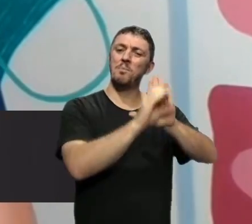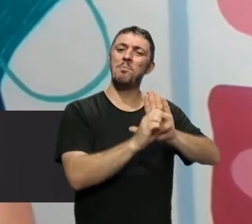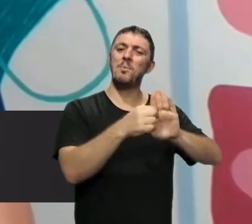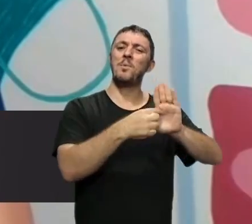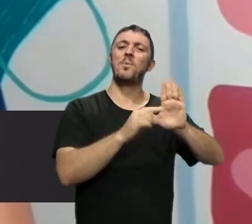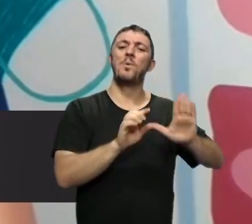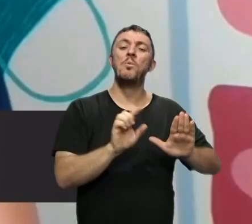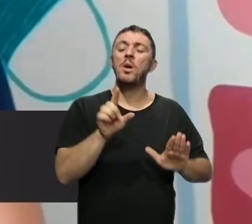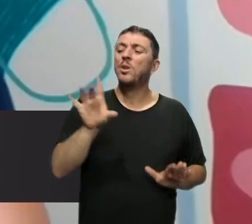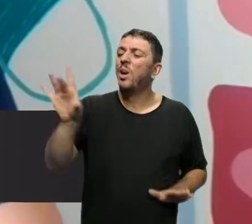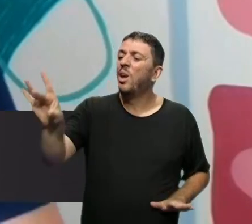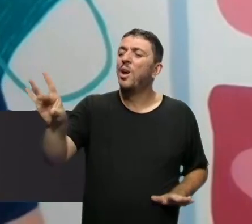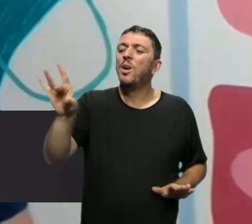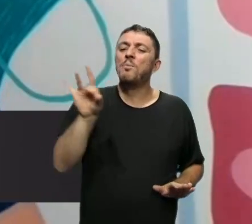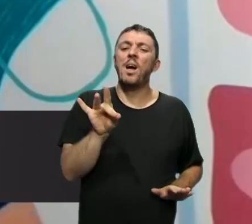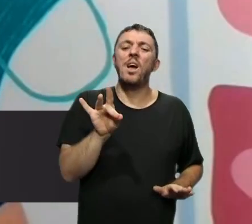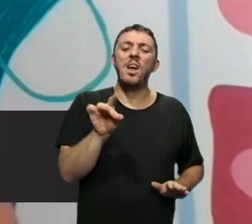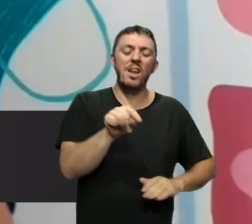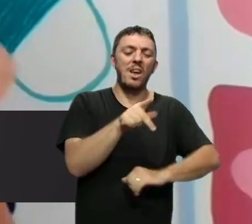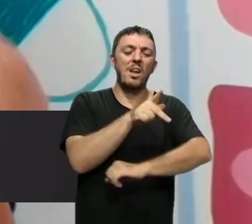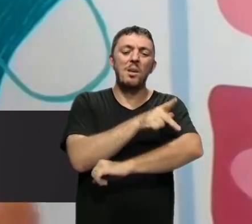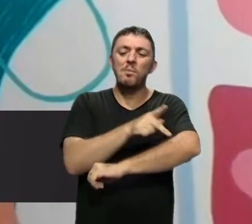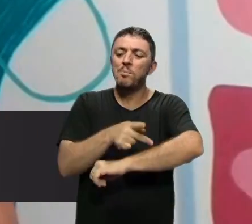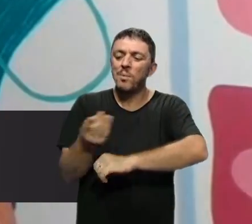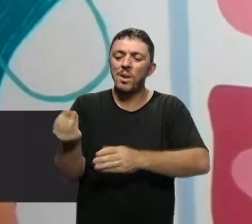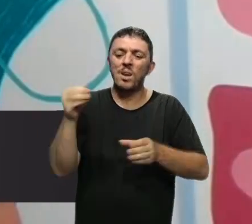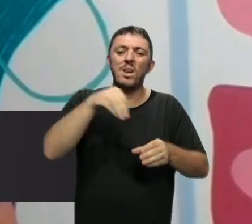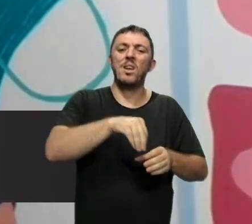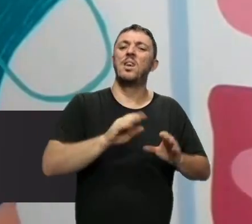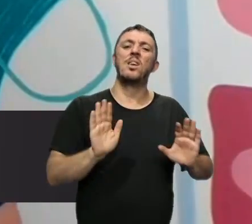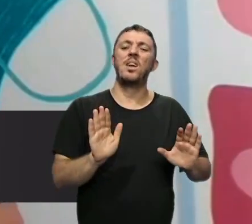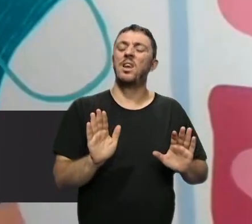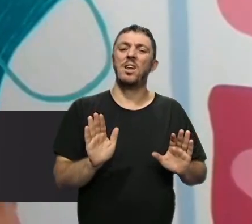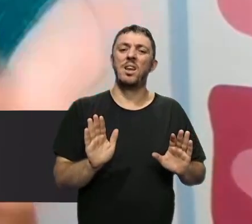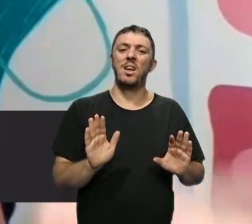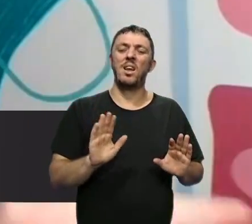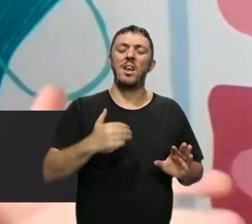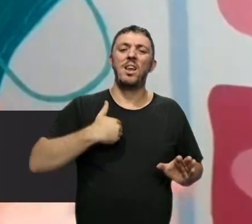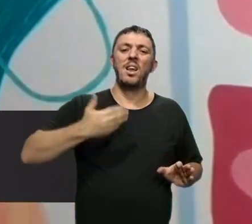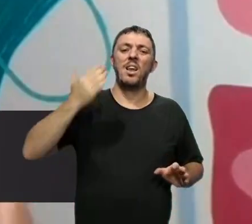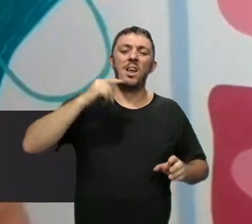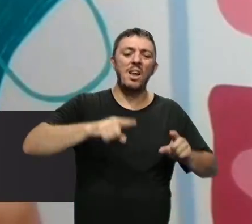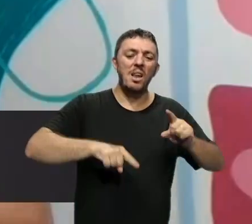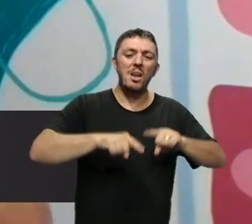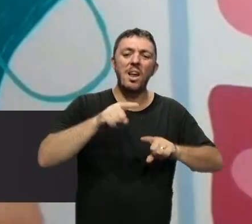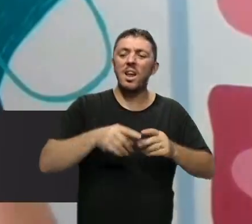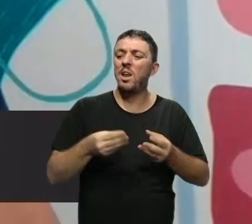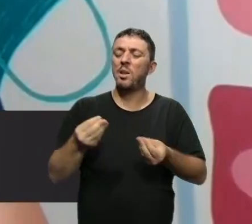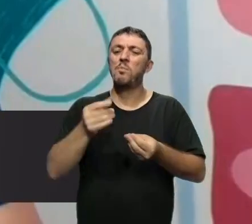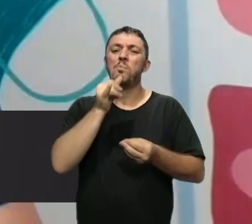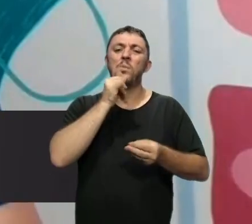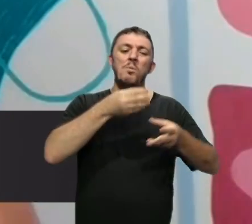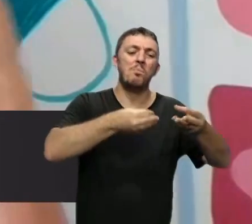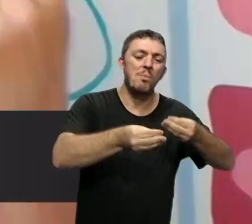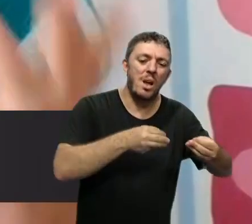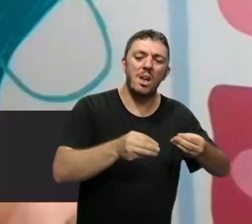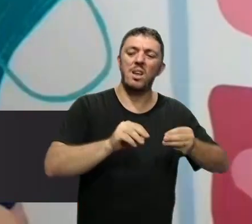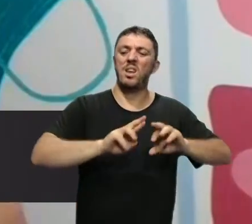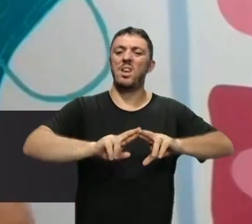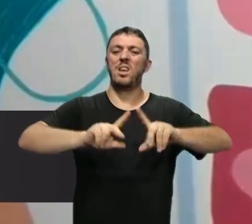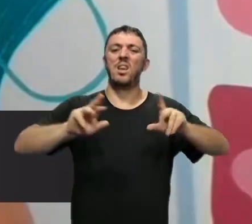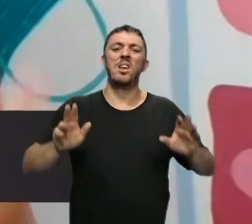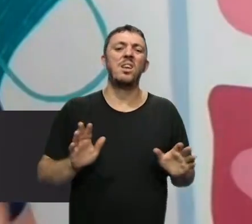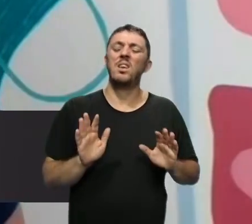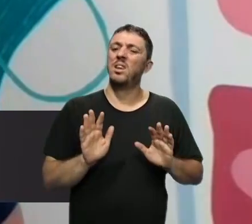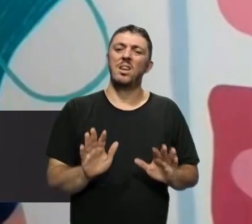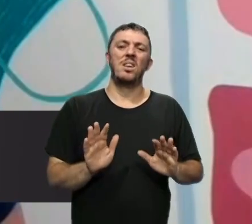ferramenta pedagógica. Então, não é só a gente substituir materiais que antes a gente usava plástico, por gravetos, por casca